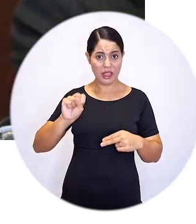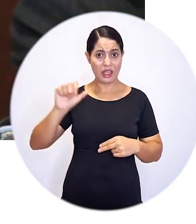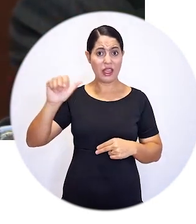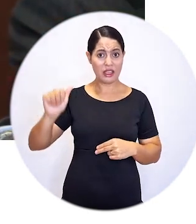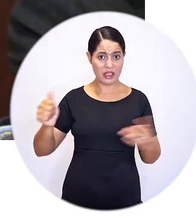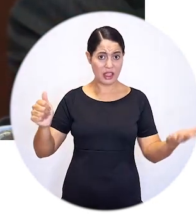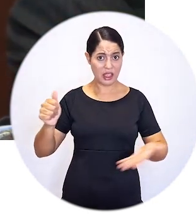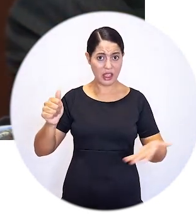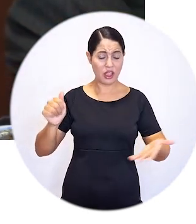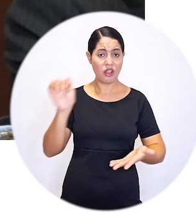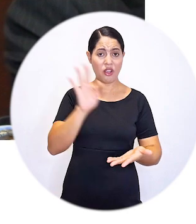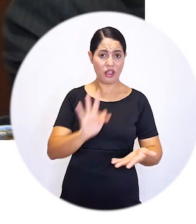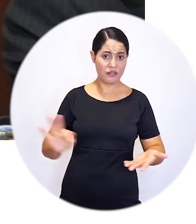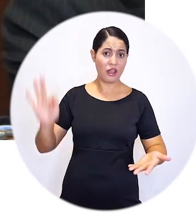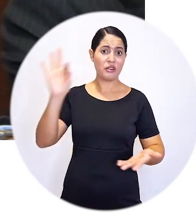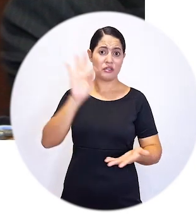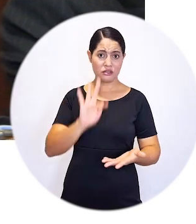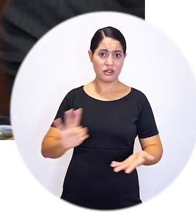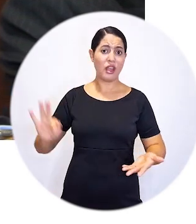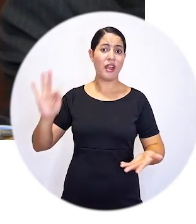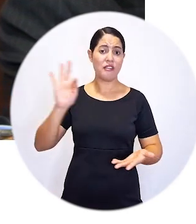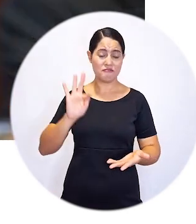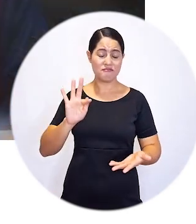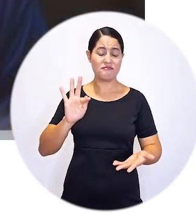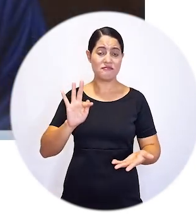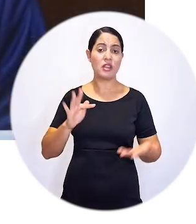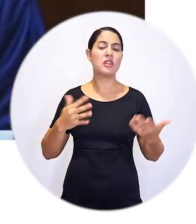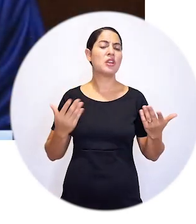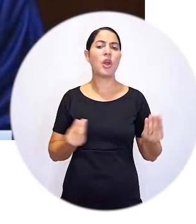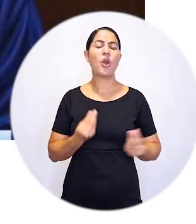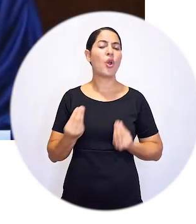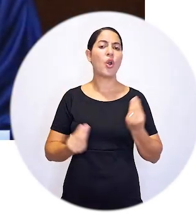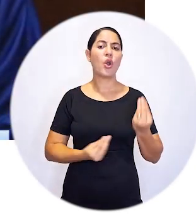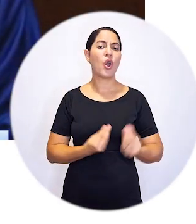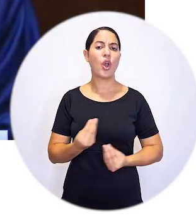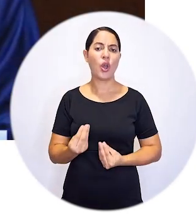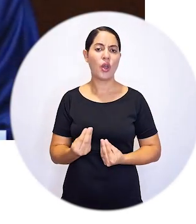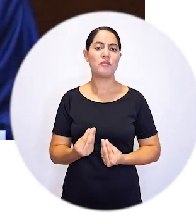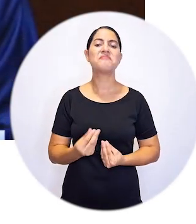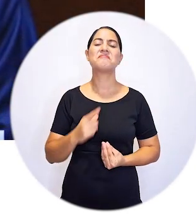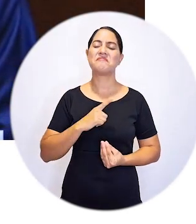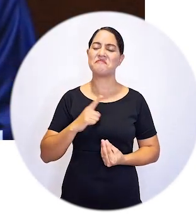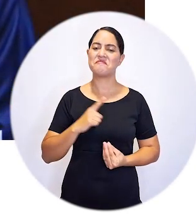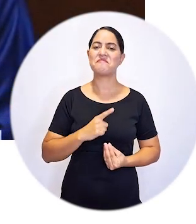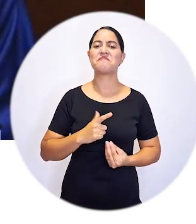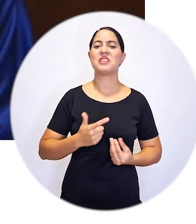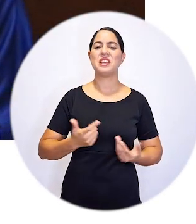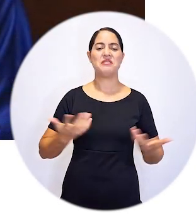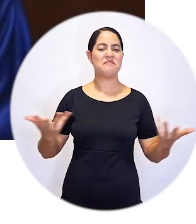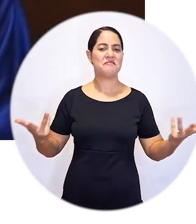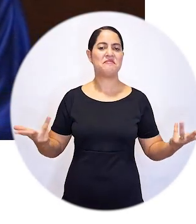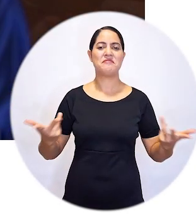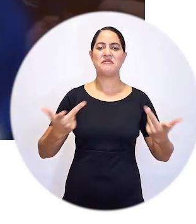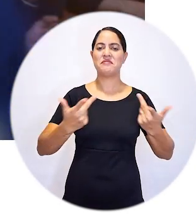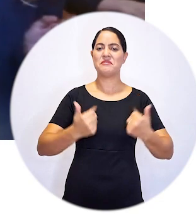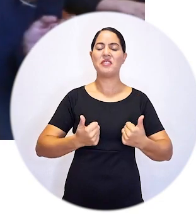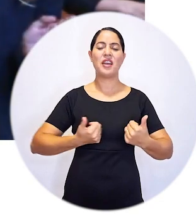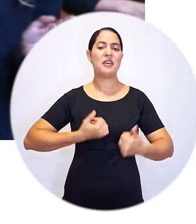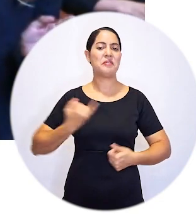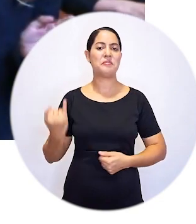melhor do que a Escola Nacional, agora a faculdade, tem a expertise, tem o know-how e tem